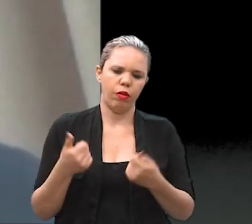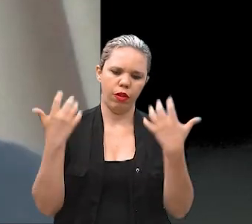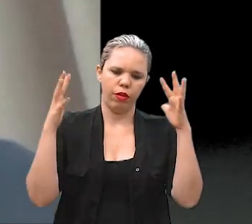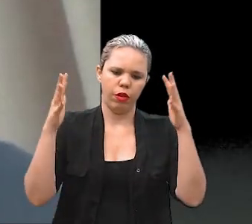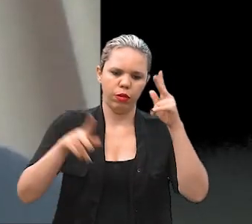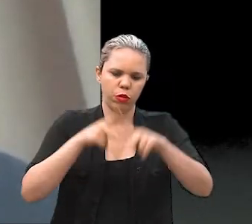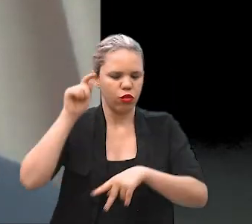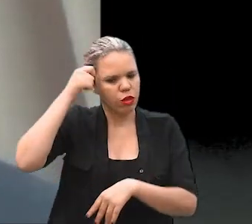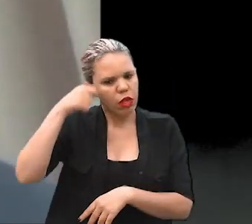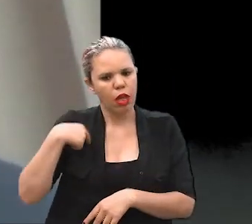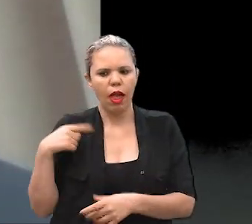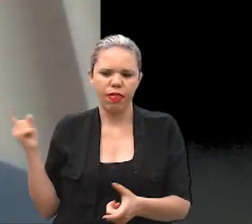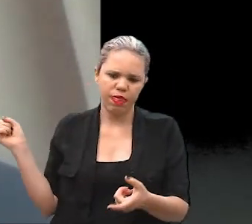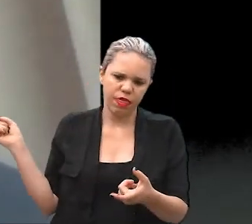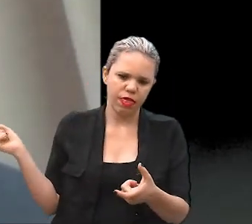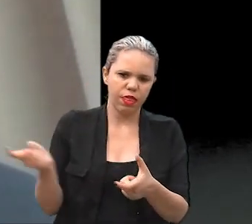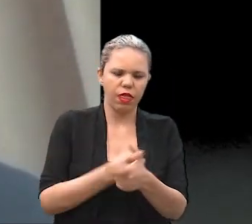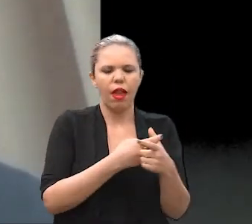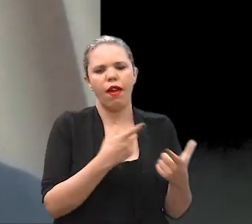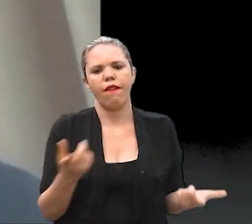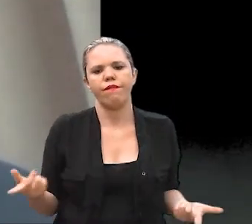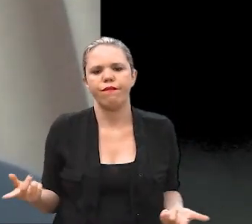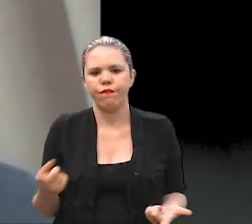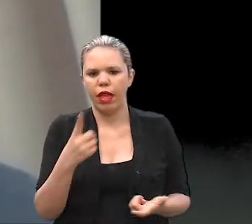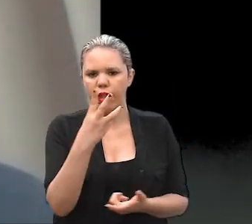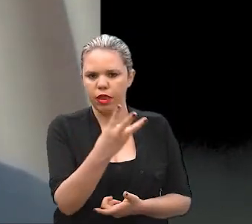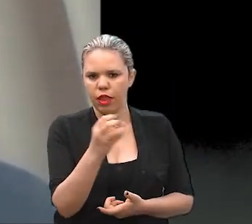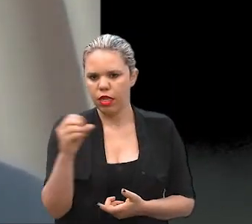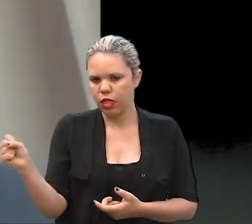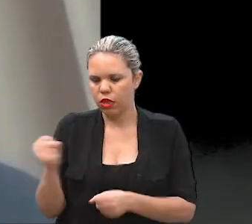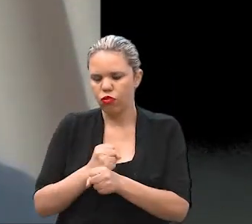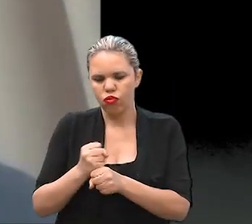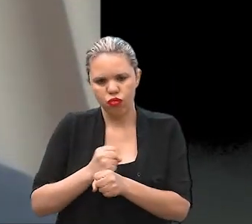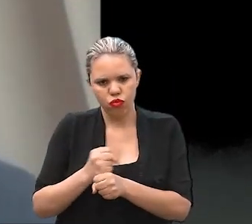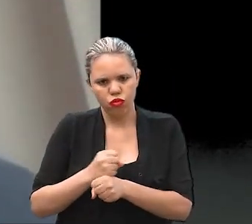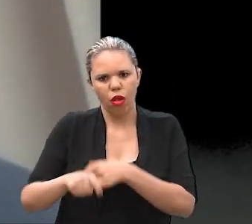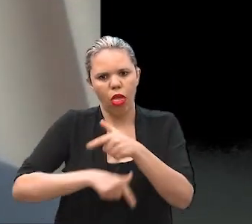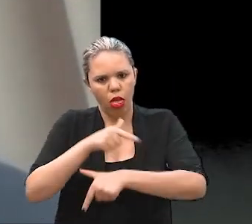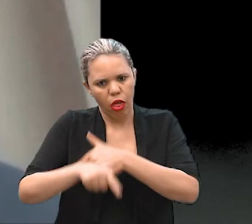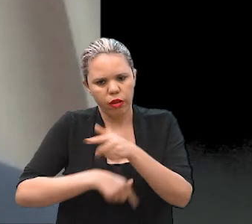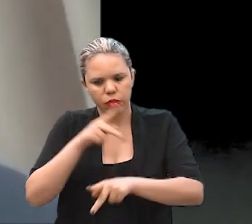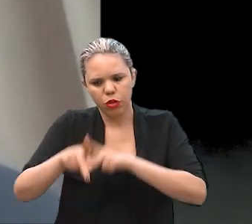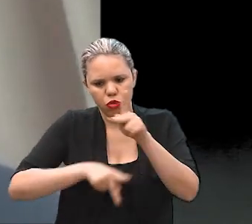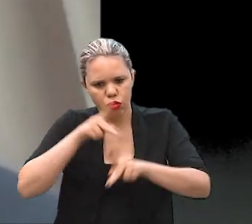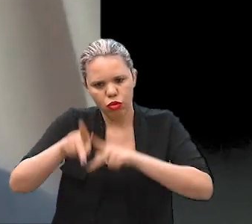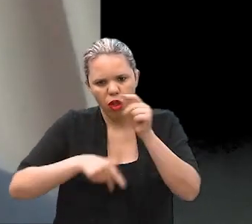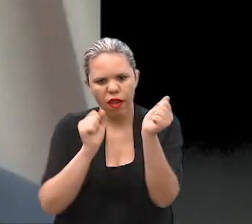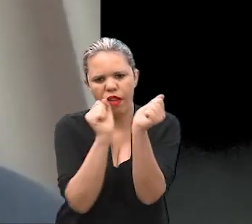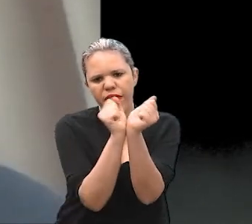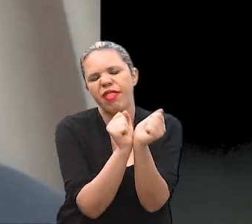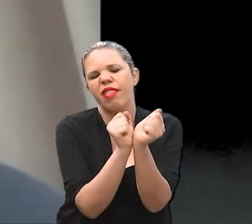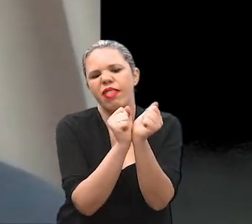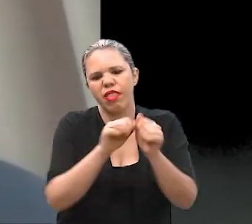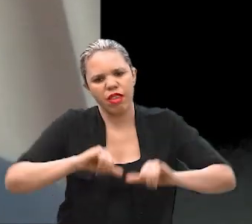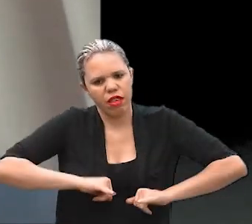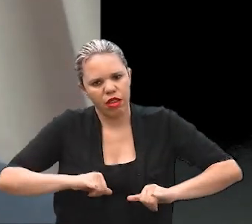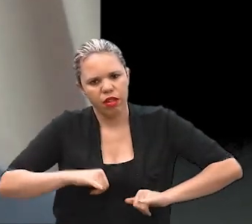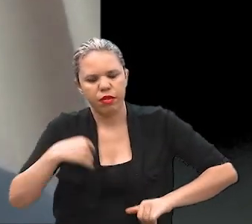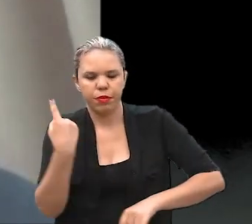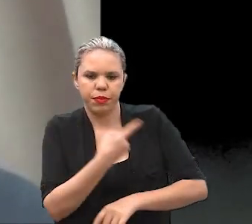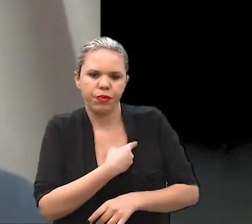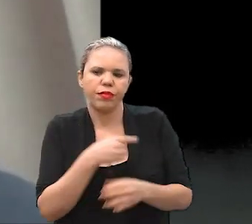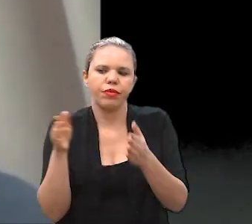esses 300 anos de trabalho em que os negros foram escravizados. Então, nós estamos